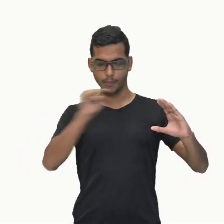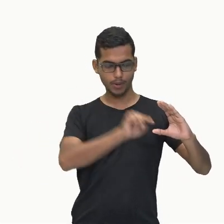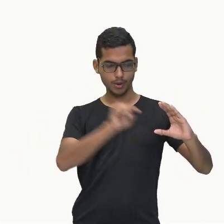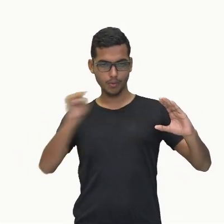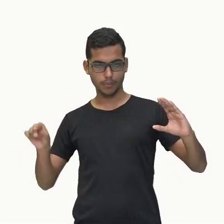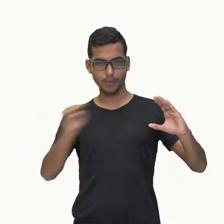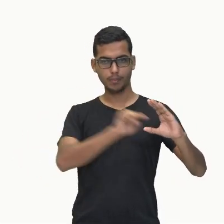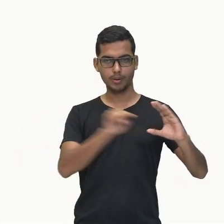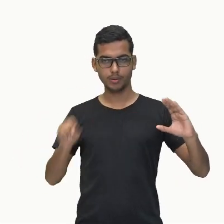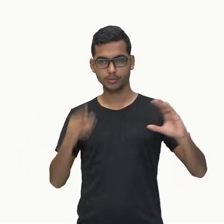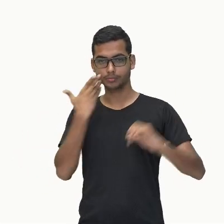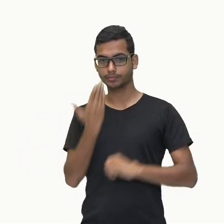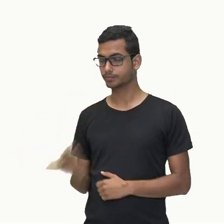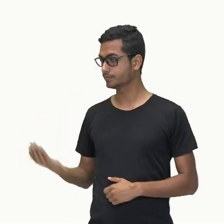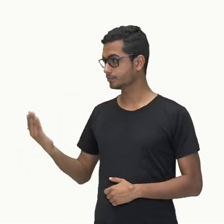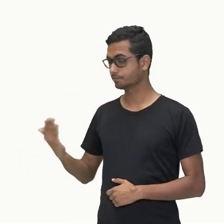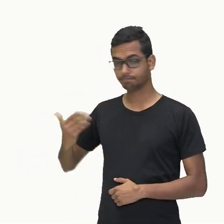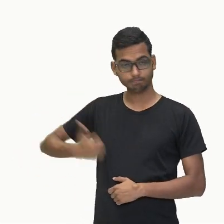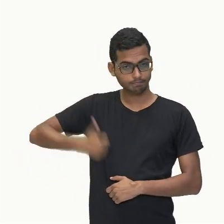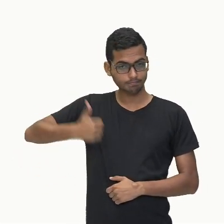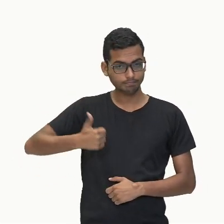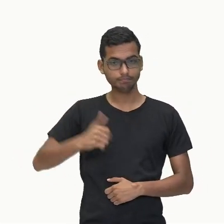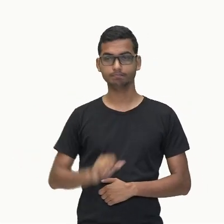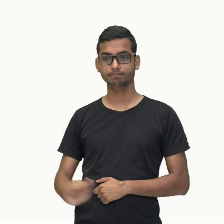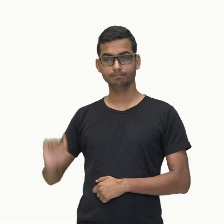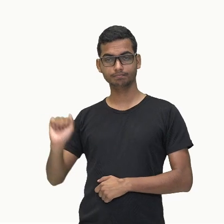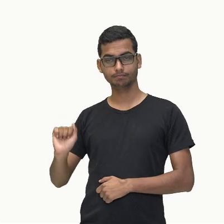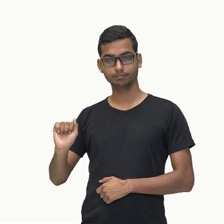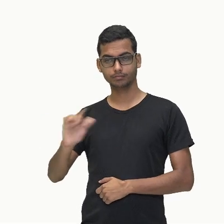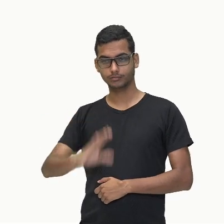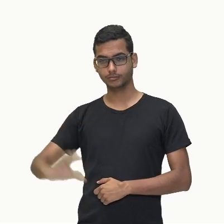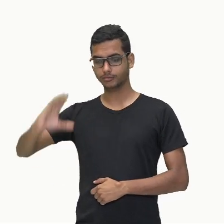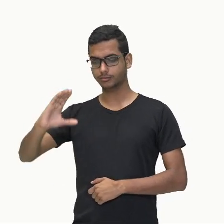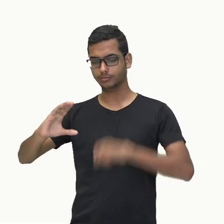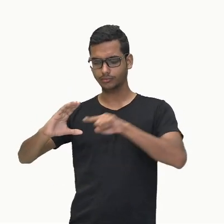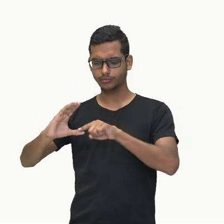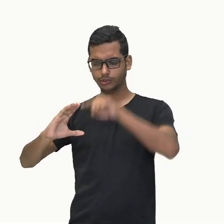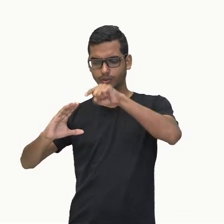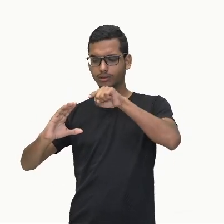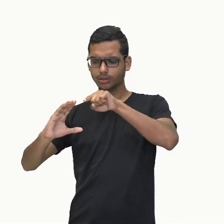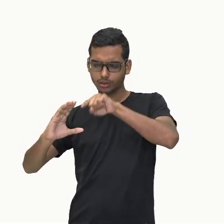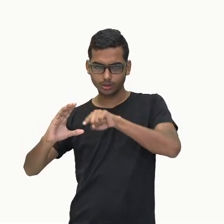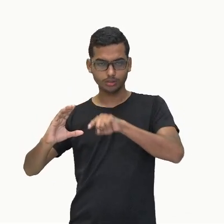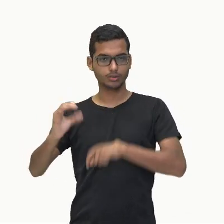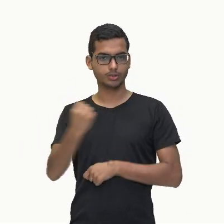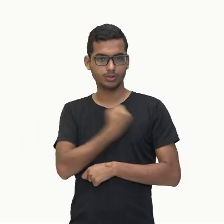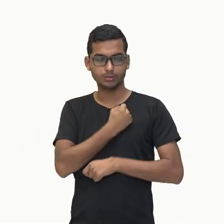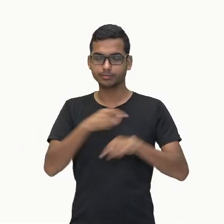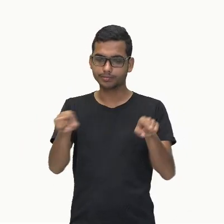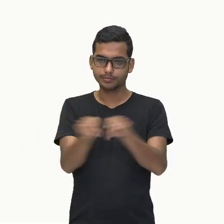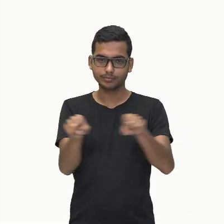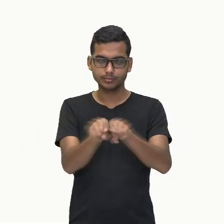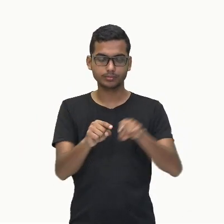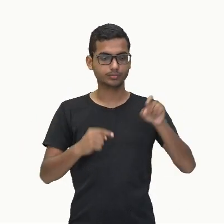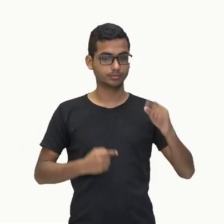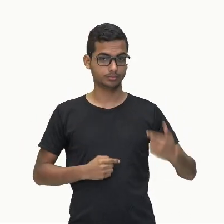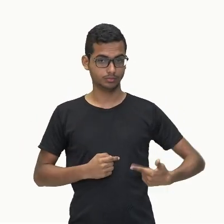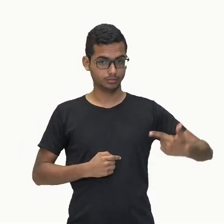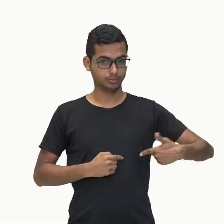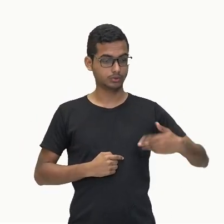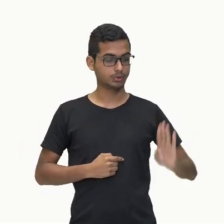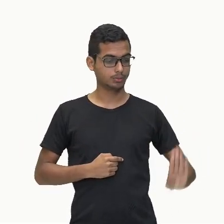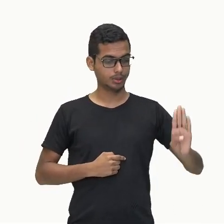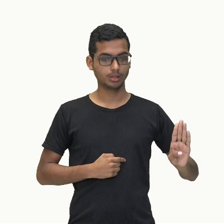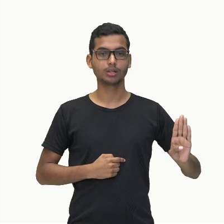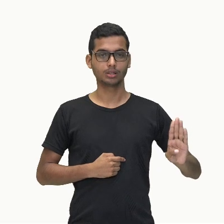aqui, nesse primeiro diagrama, todos os elementos do conjunto A, e aqui no segundo temos todos os